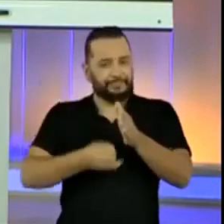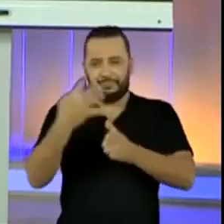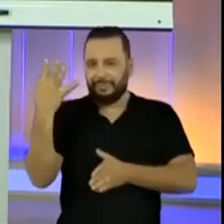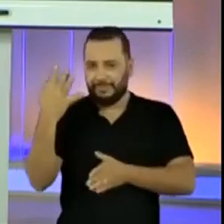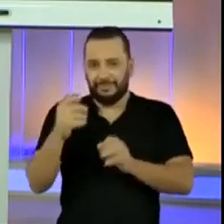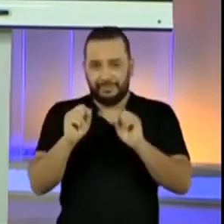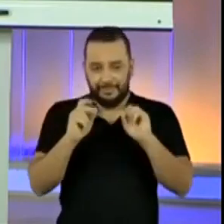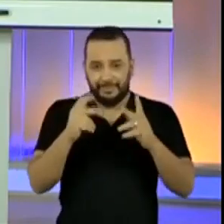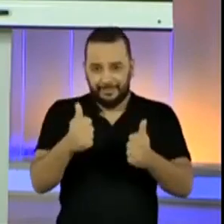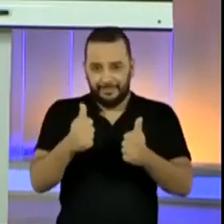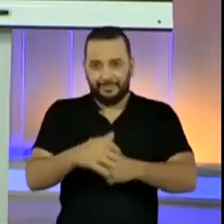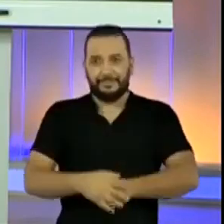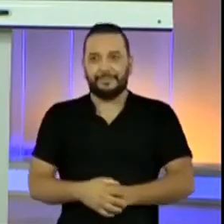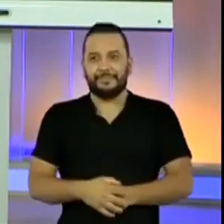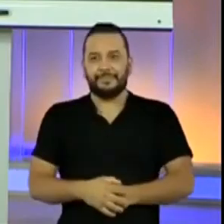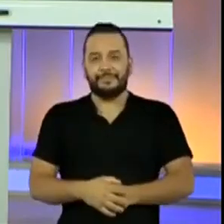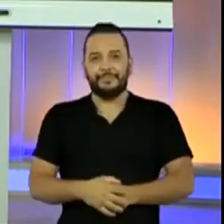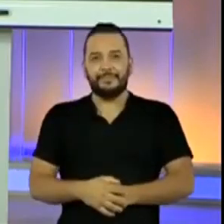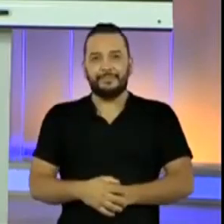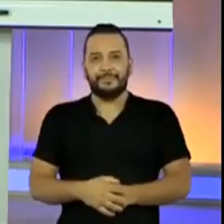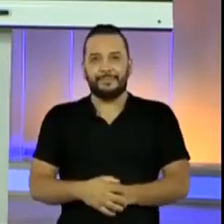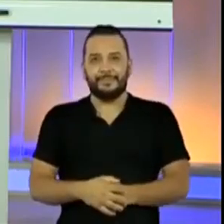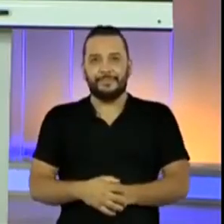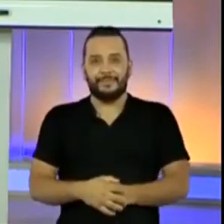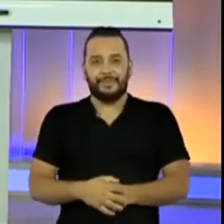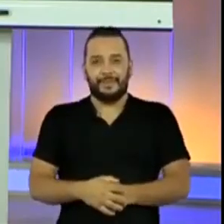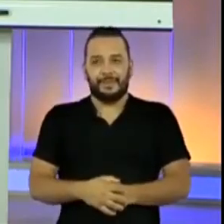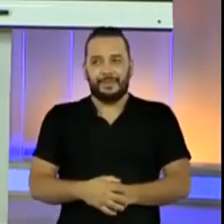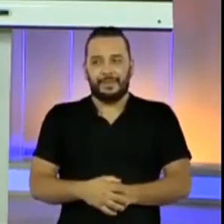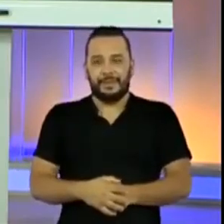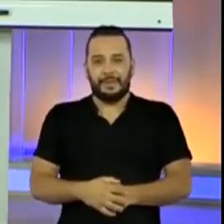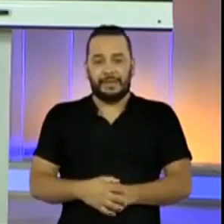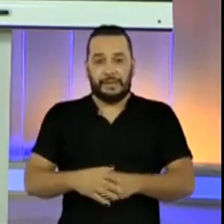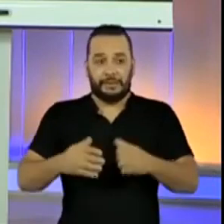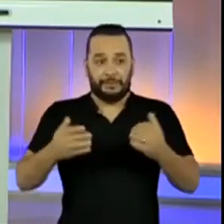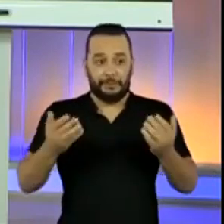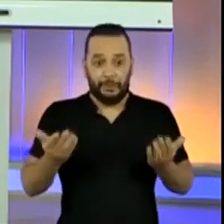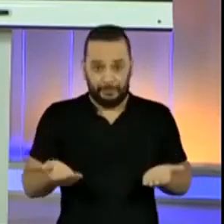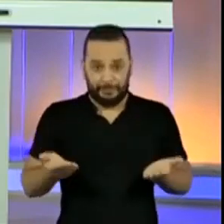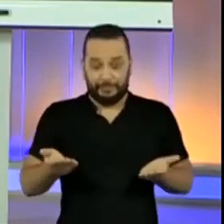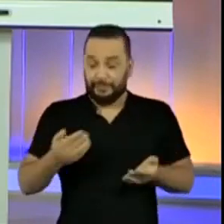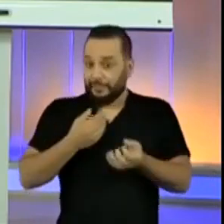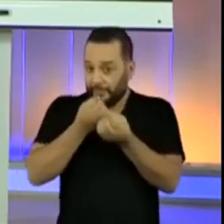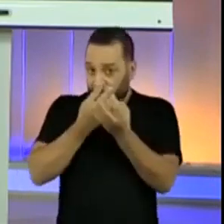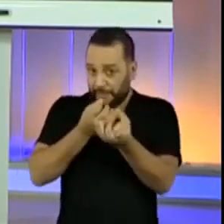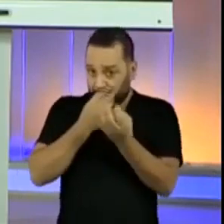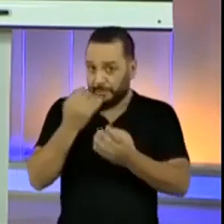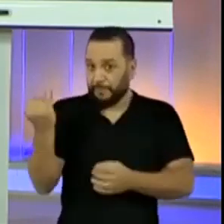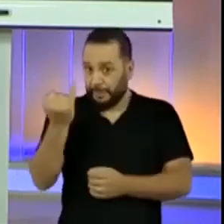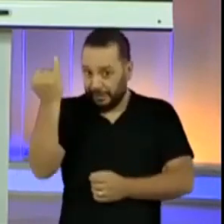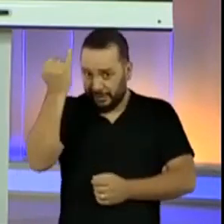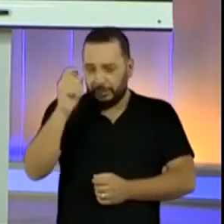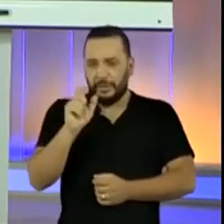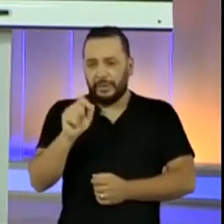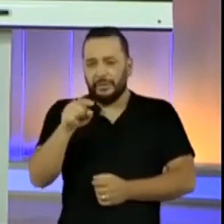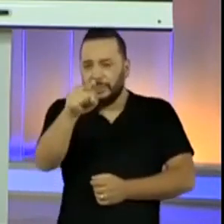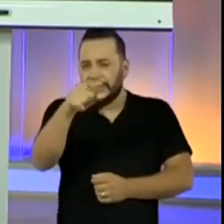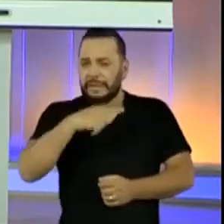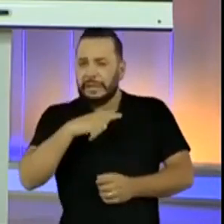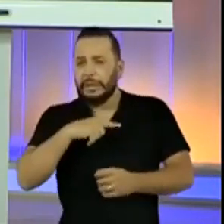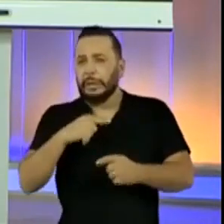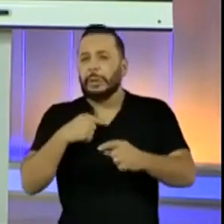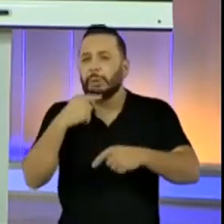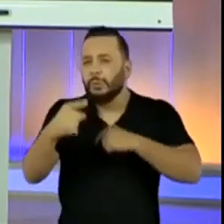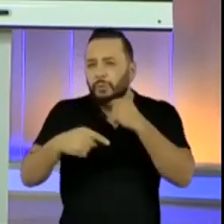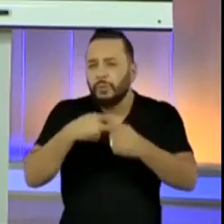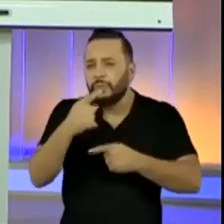ok? Vamos lá? Bom, uma informação importante antes. Caso vocês tenham alguma dúvida